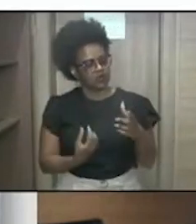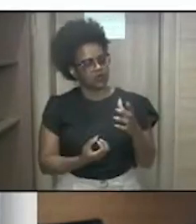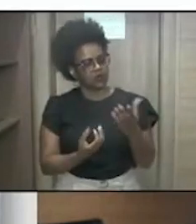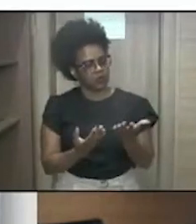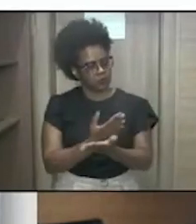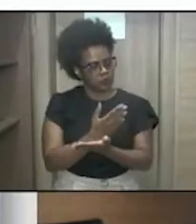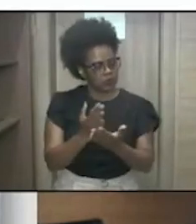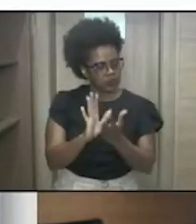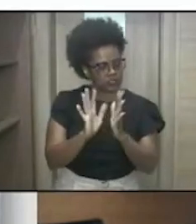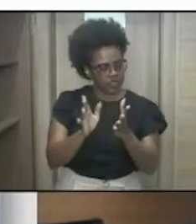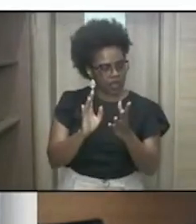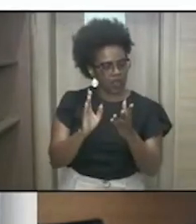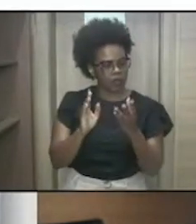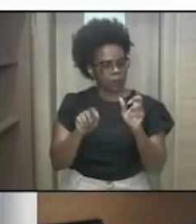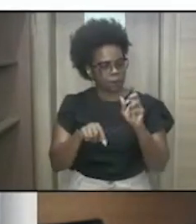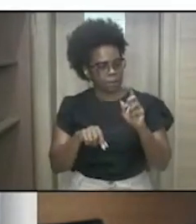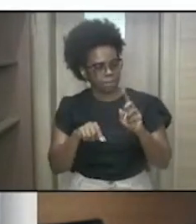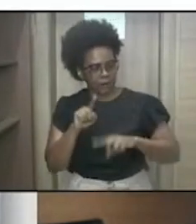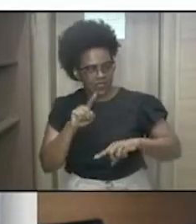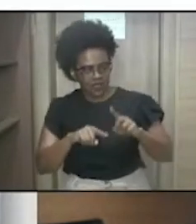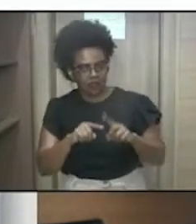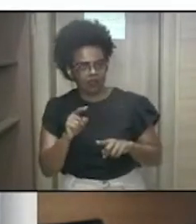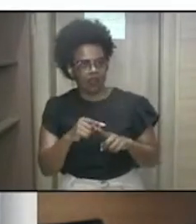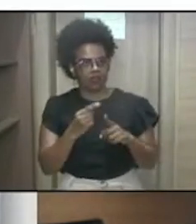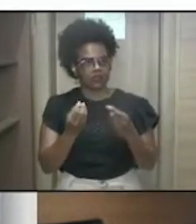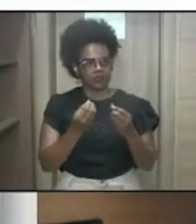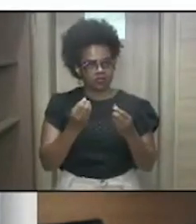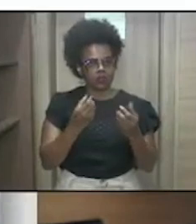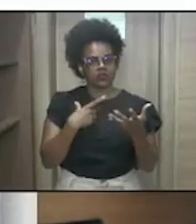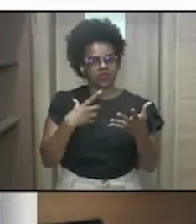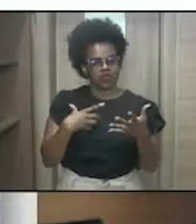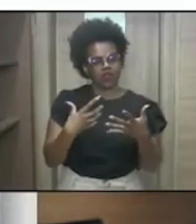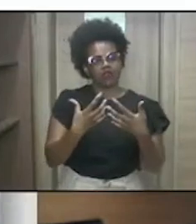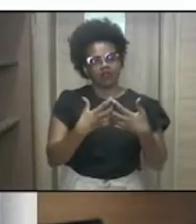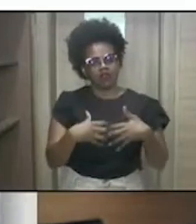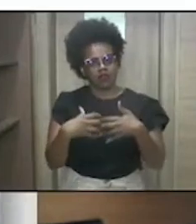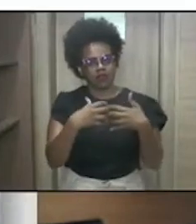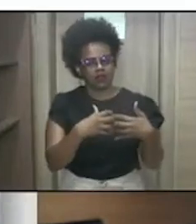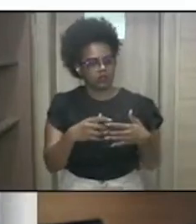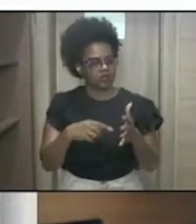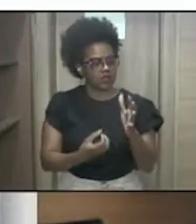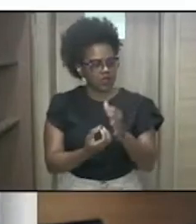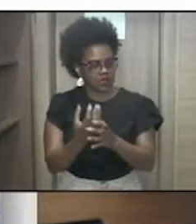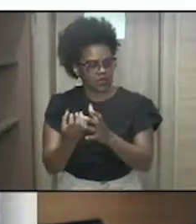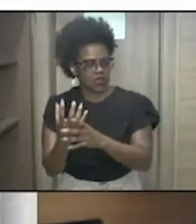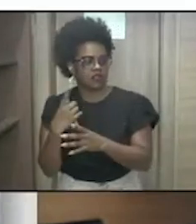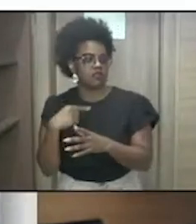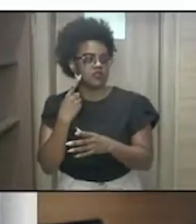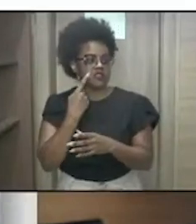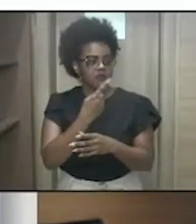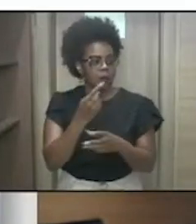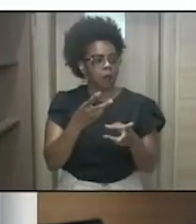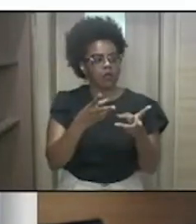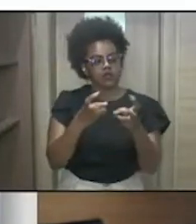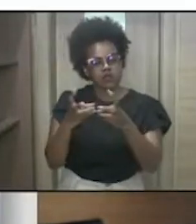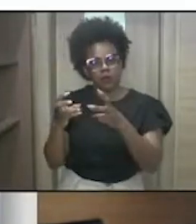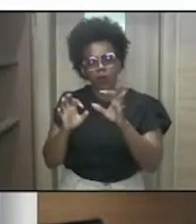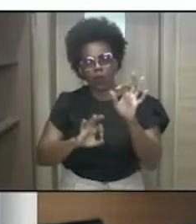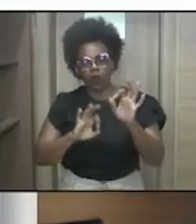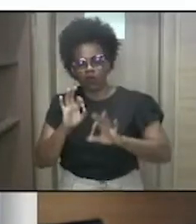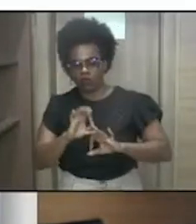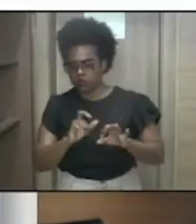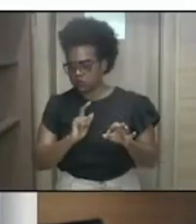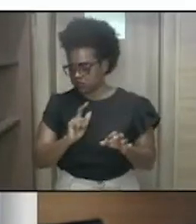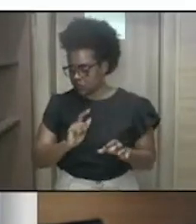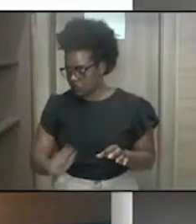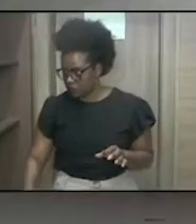incorporação de máquinas que automatizam algumas etapas da produção. Você vê uma organização mais em linha,